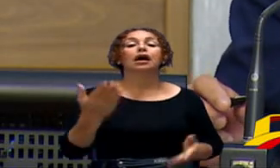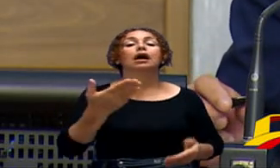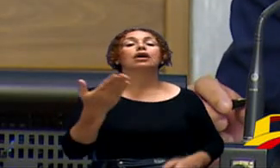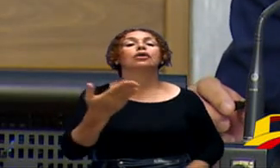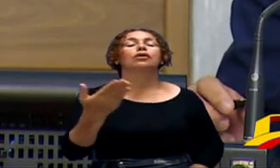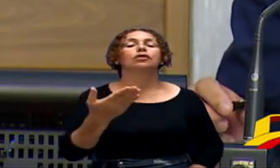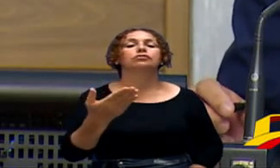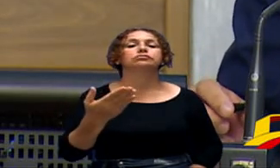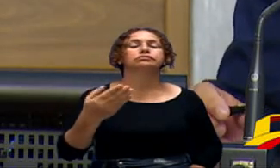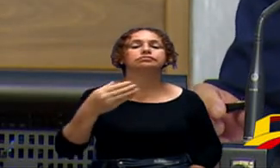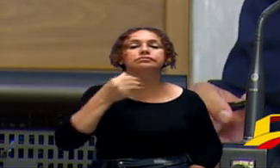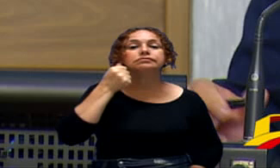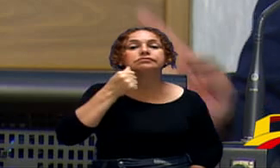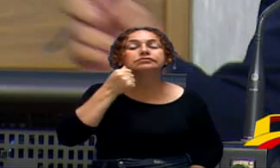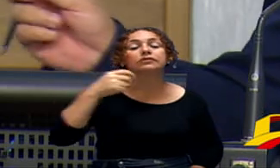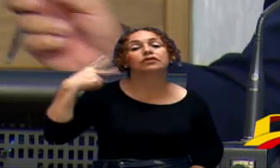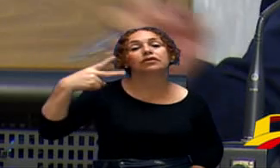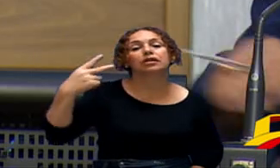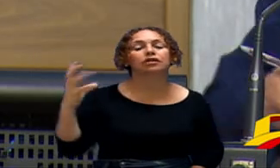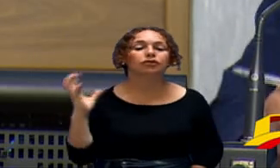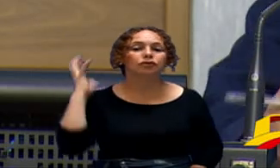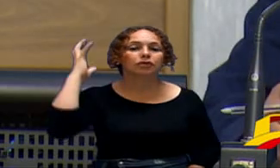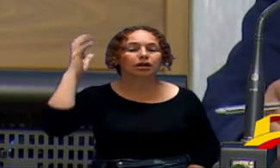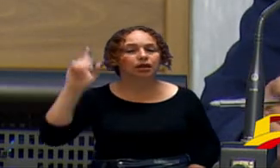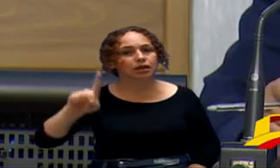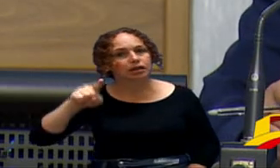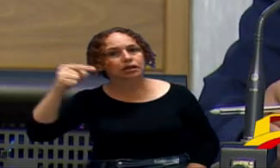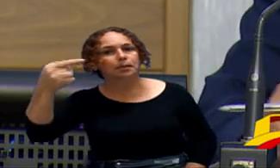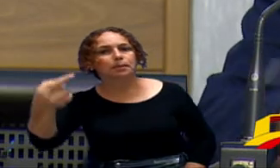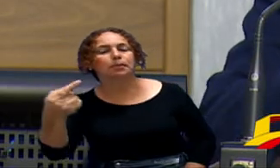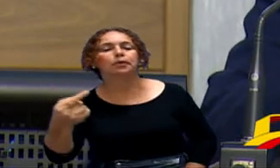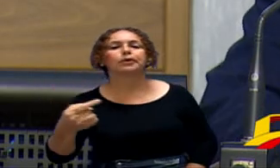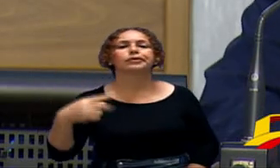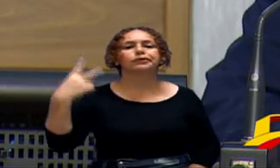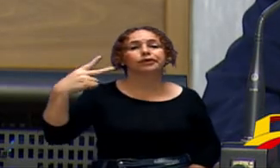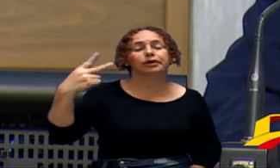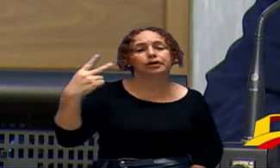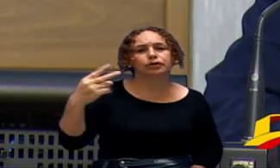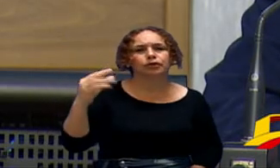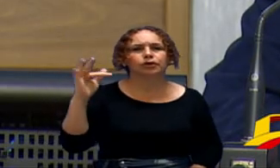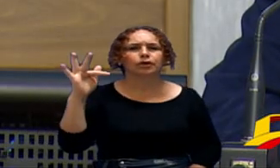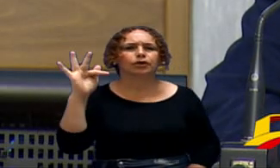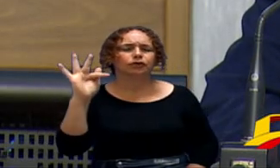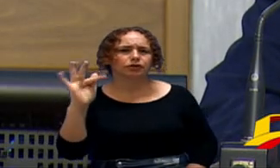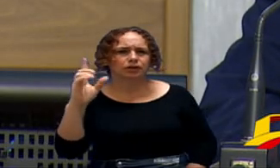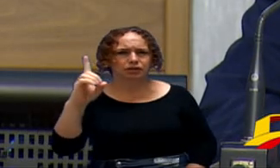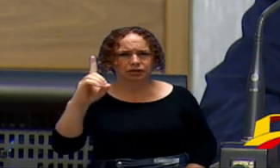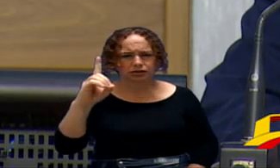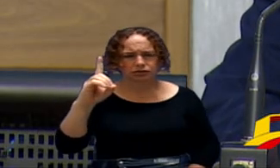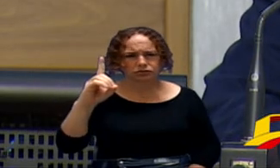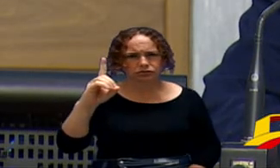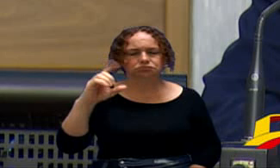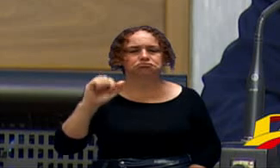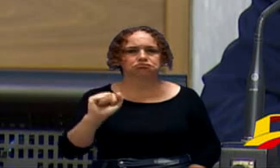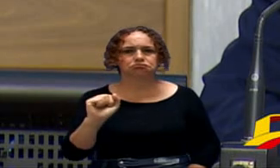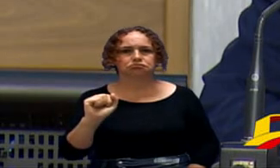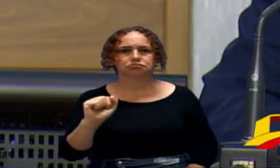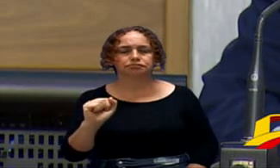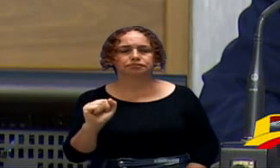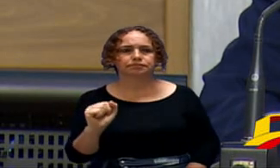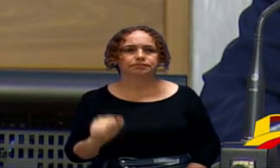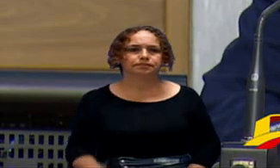fazer a consideração dela final aqui agora, depois o vereador Fernando Dino, depois eu faço também, para a gente encerrar, que eu tinha combinado 9 horas para finalizar a sessão. Não, tem mais